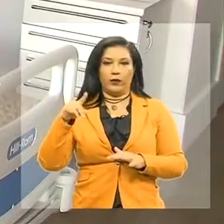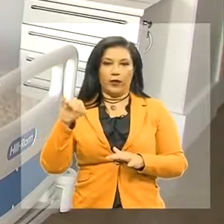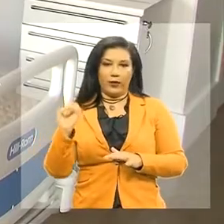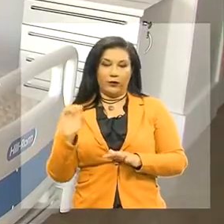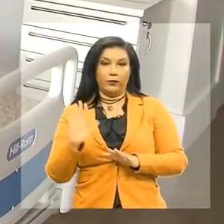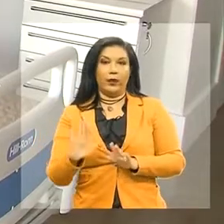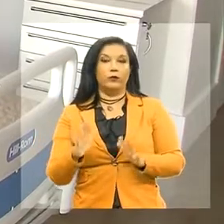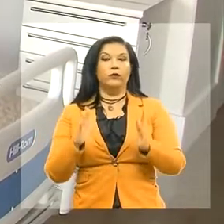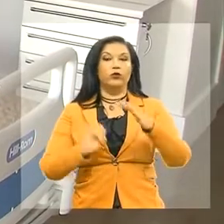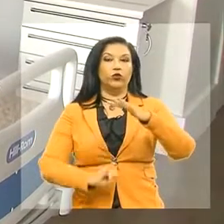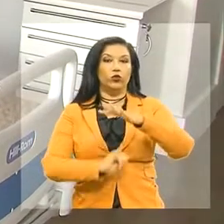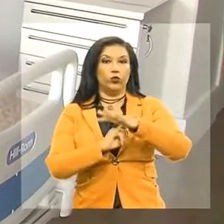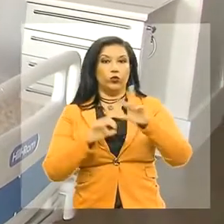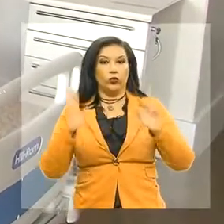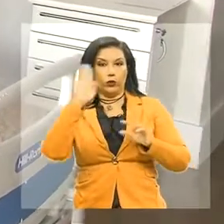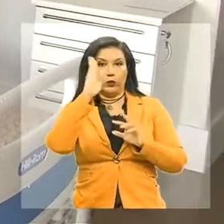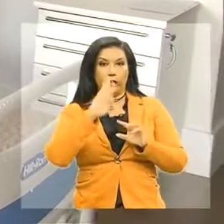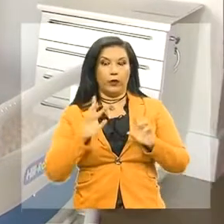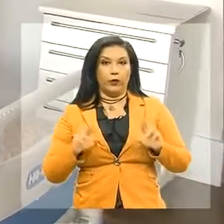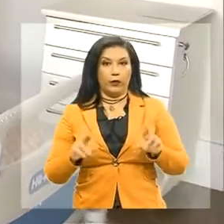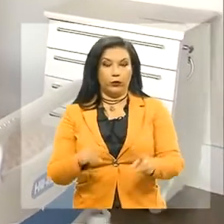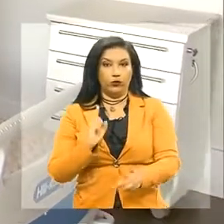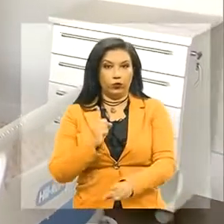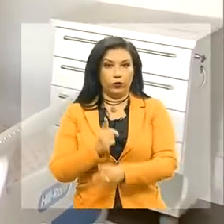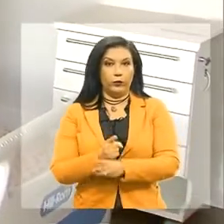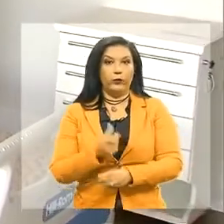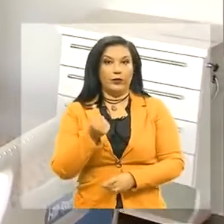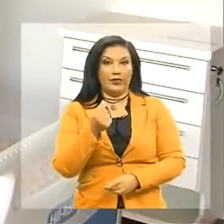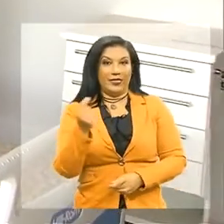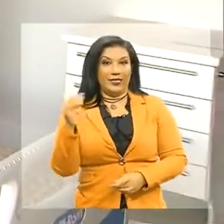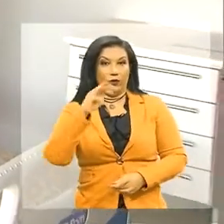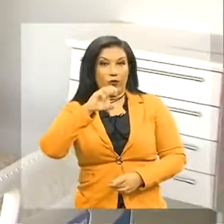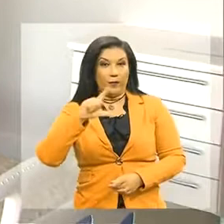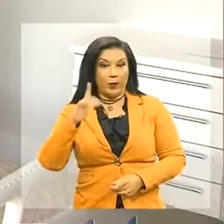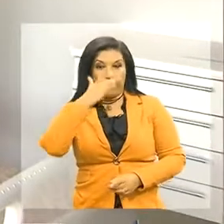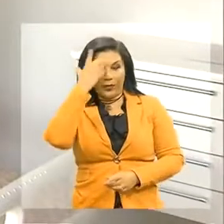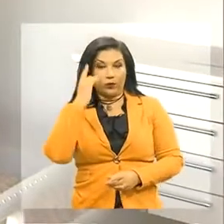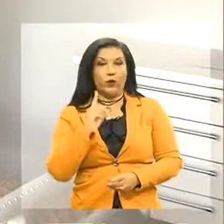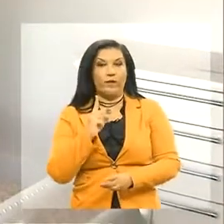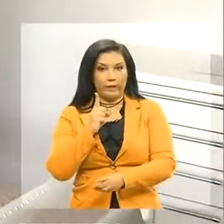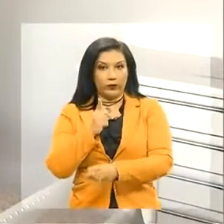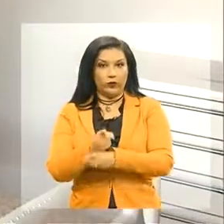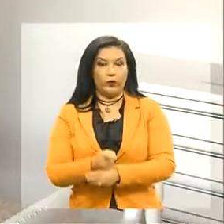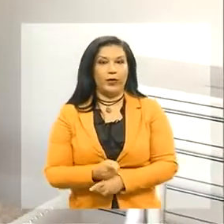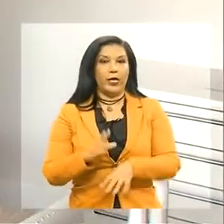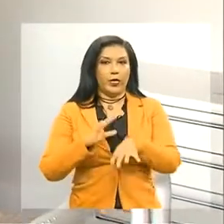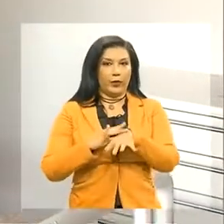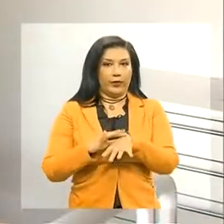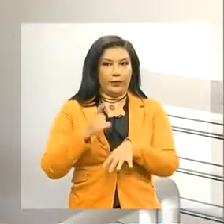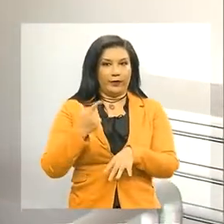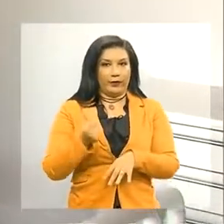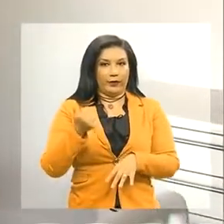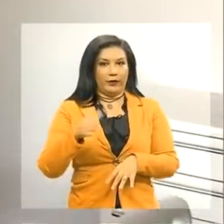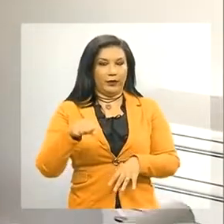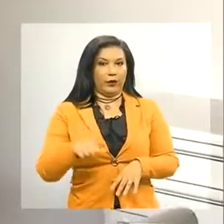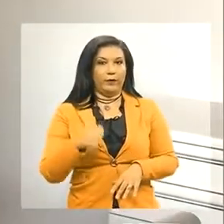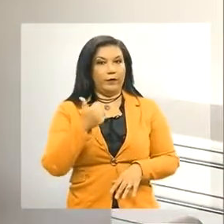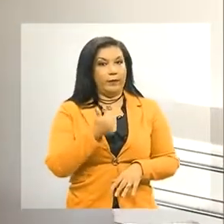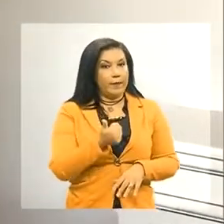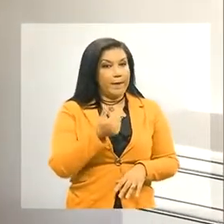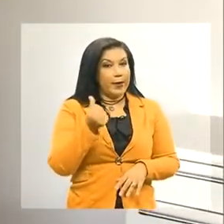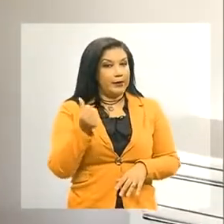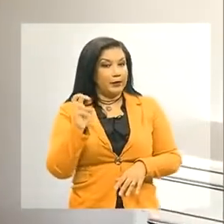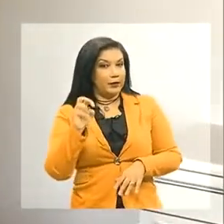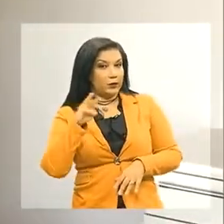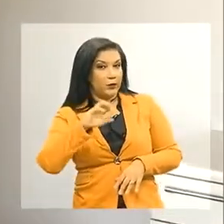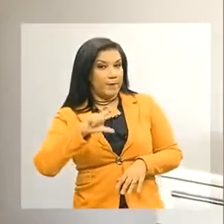Dados do Instituto Nacional de Câncer estimam que 600 mil brasileiros serão diagnosticados com a doença em 2019. 165